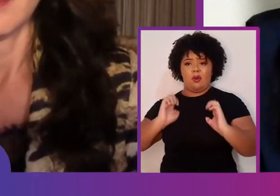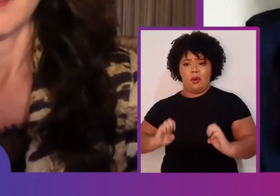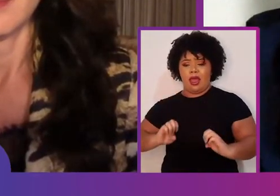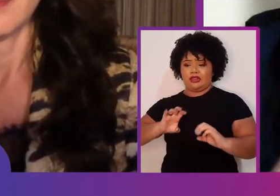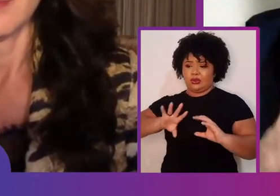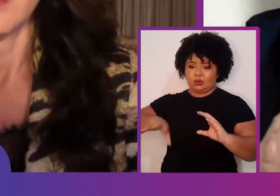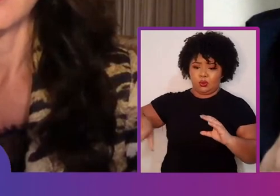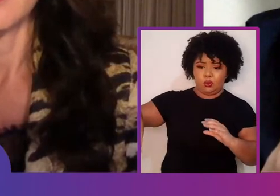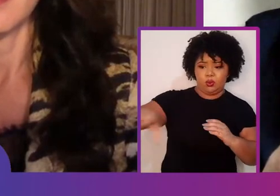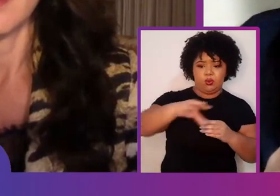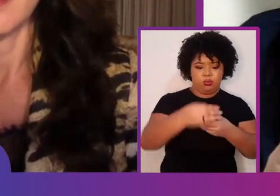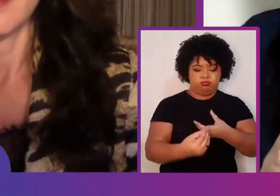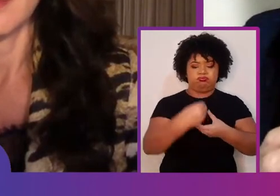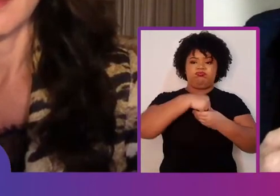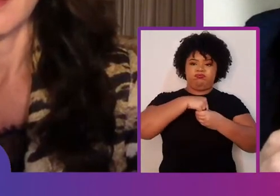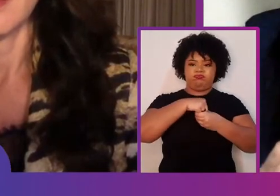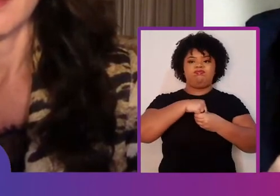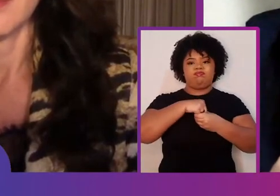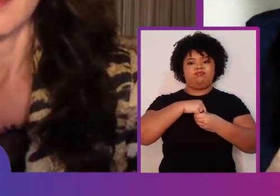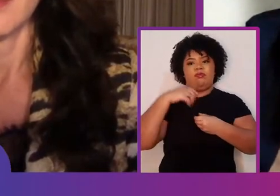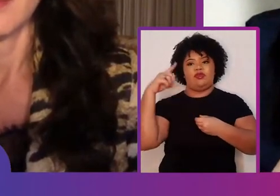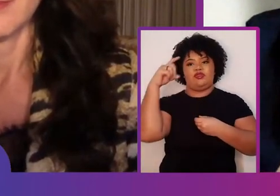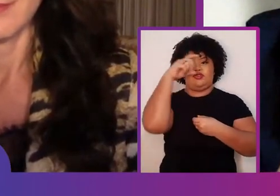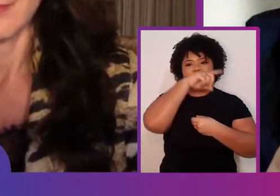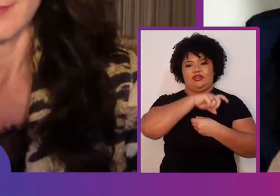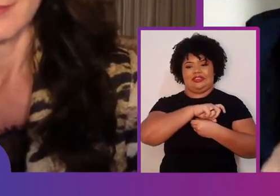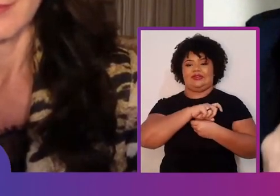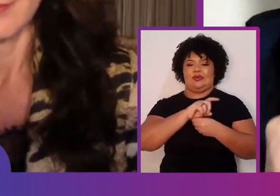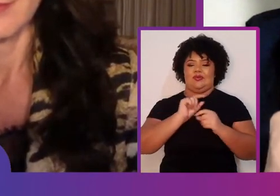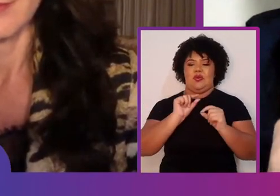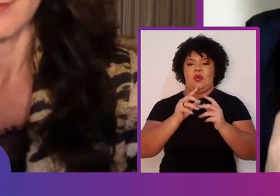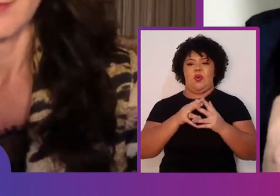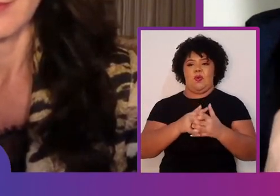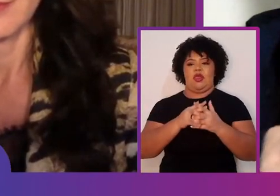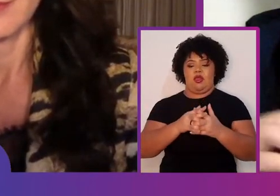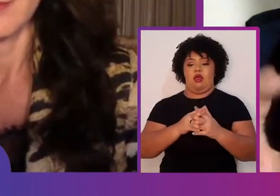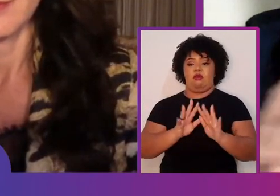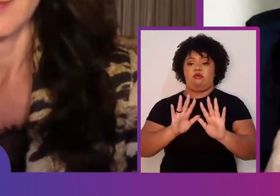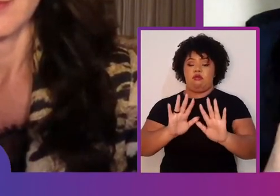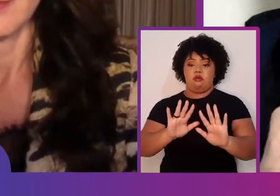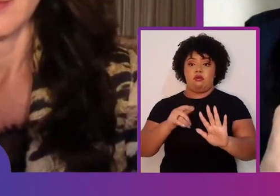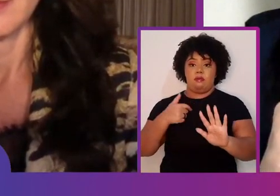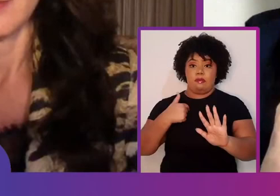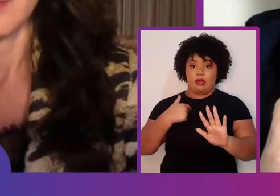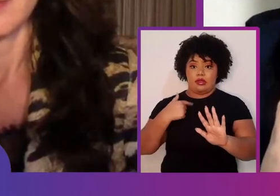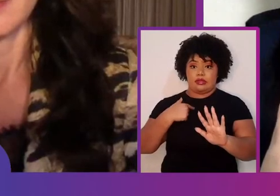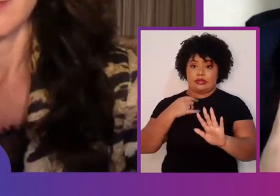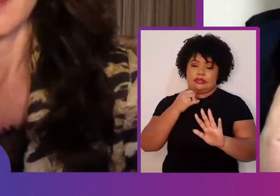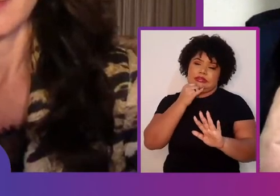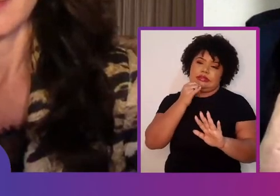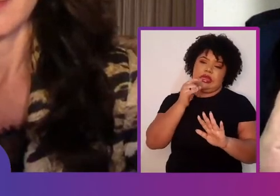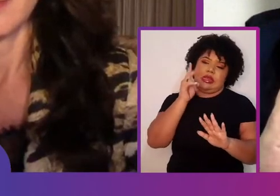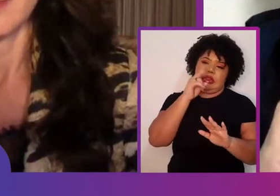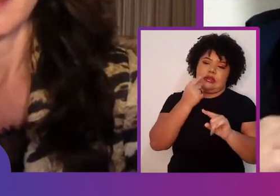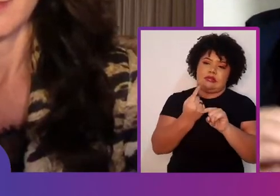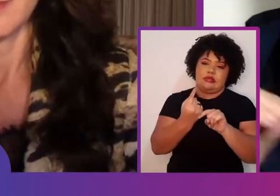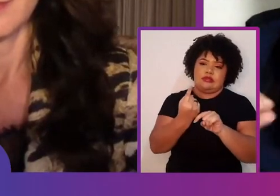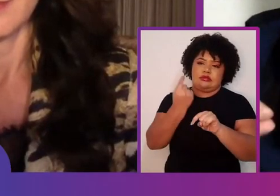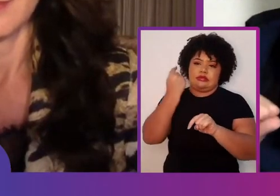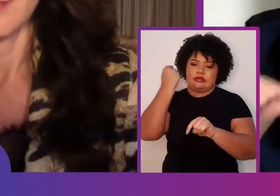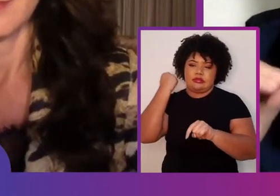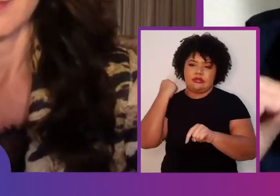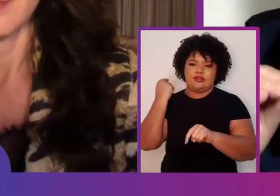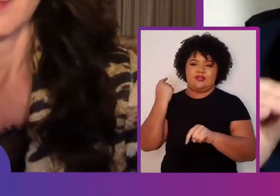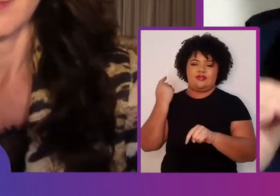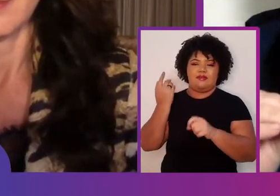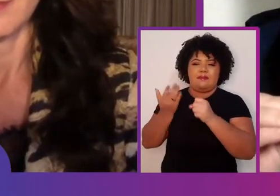realmente muito complexos. Mas se a gente reduz a emoção no seu aspecto mais primevo, no seu aspecto mais